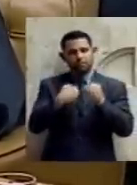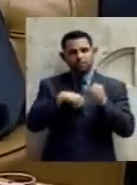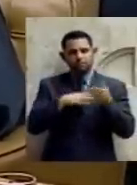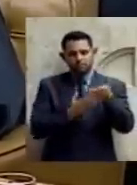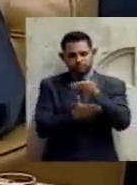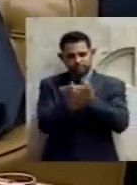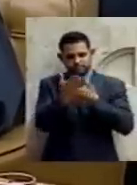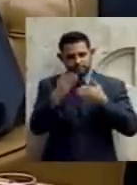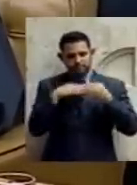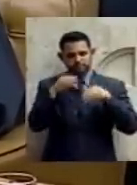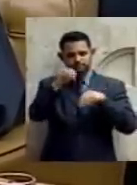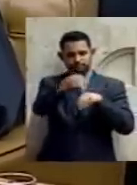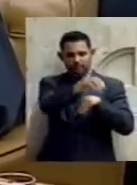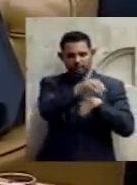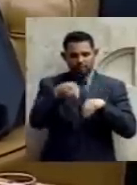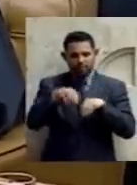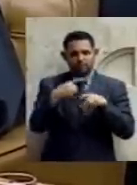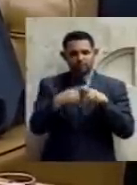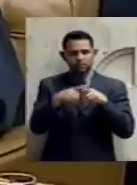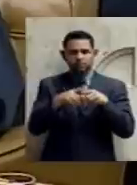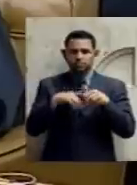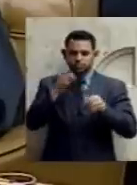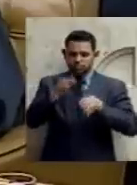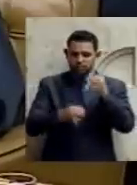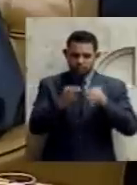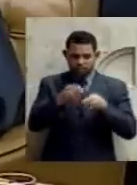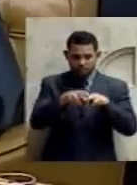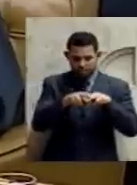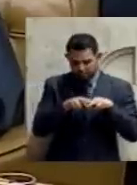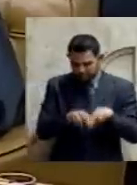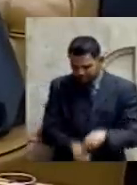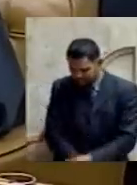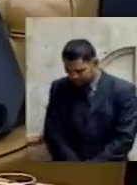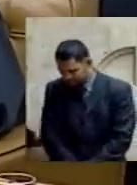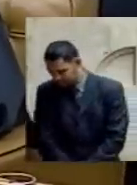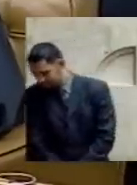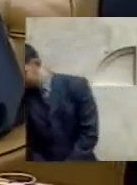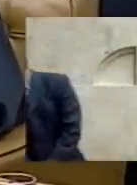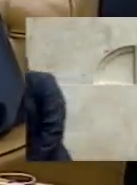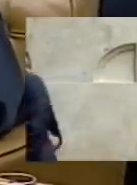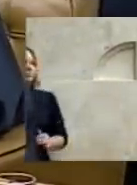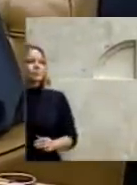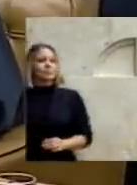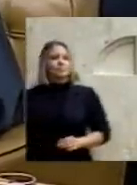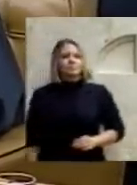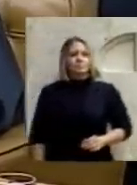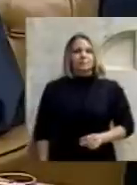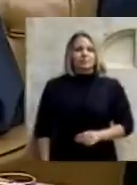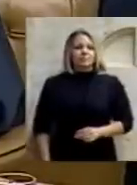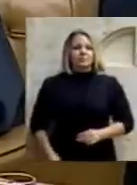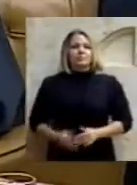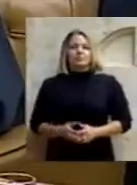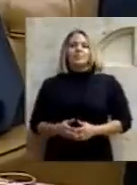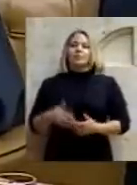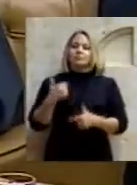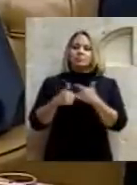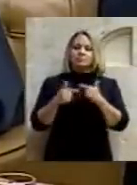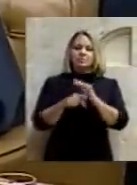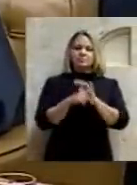tutela da ordem constitucional. A atuação intensa do Poder Judiciário não é imune às